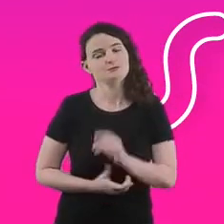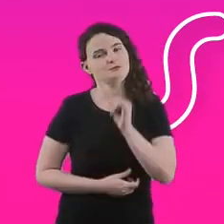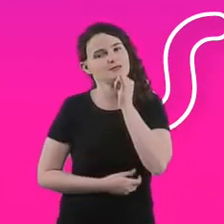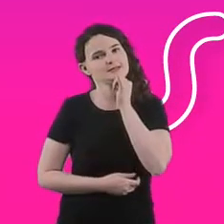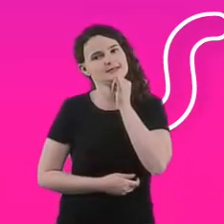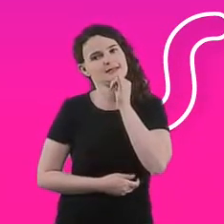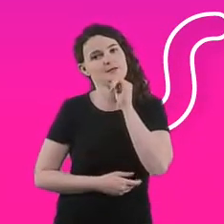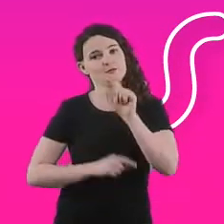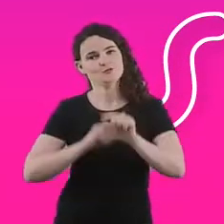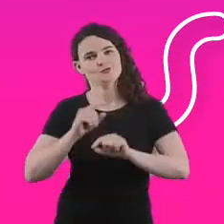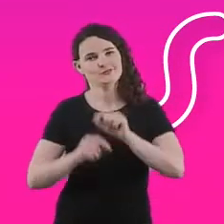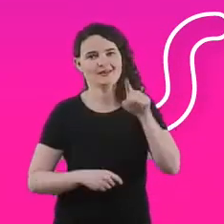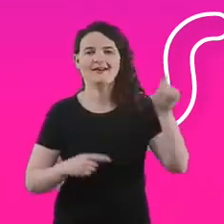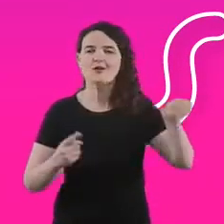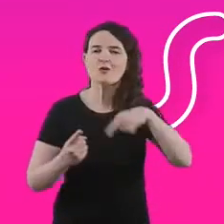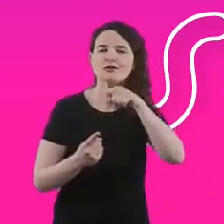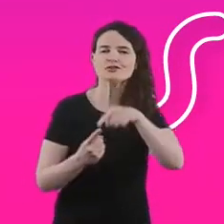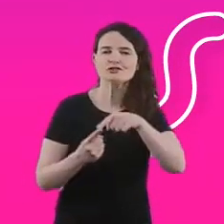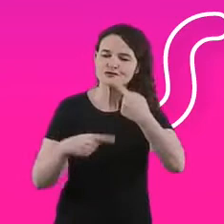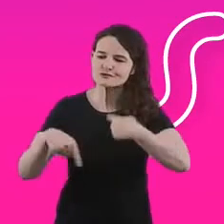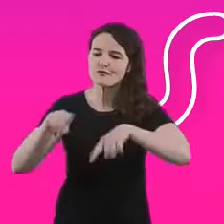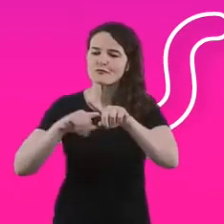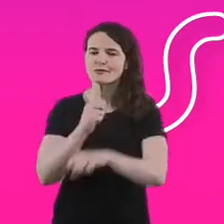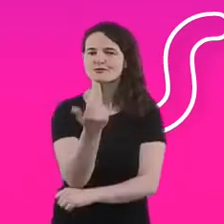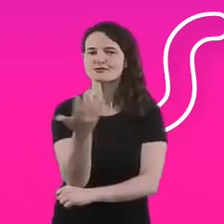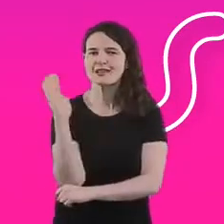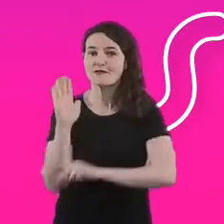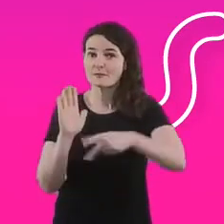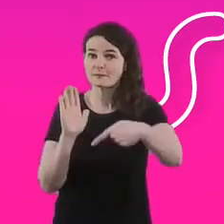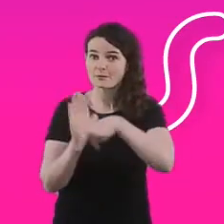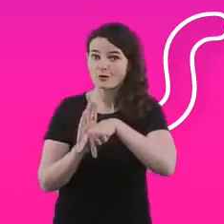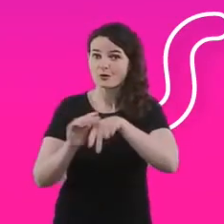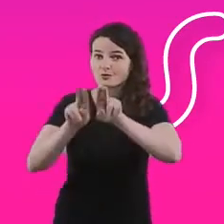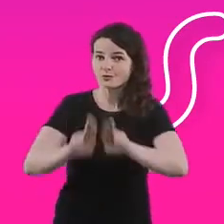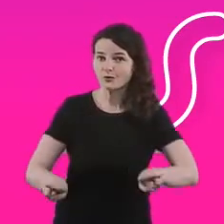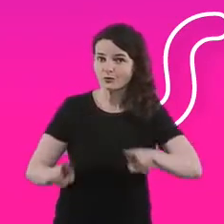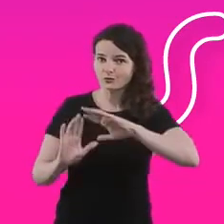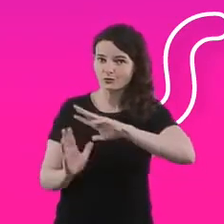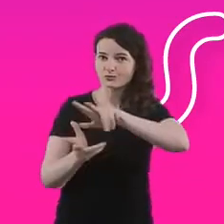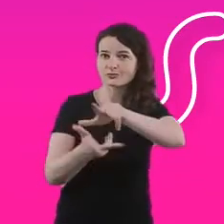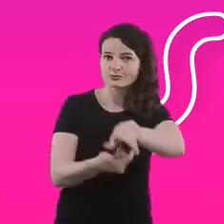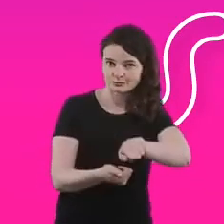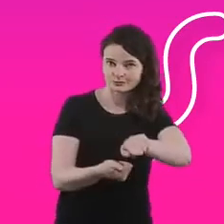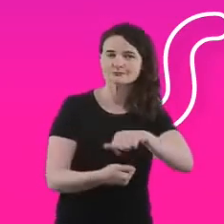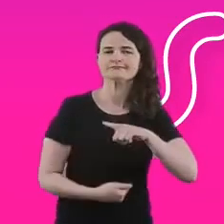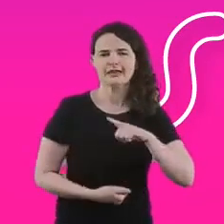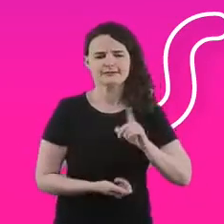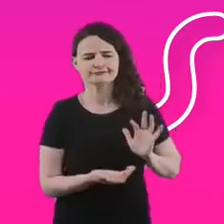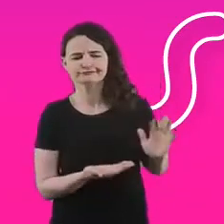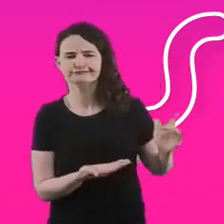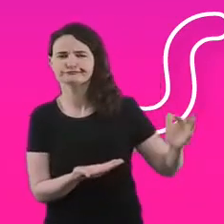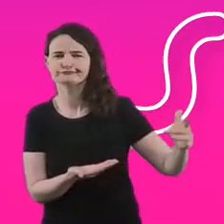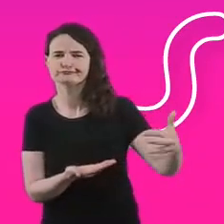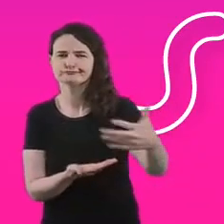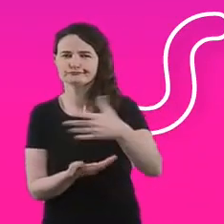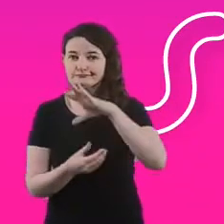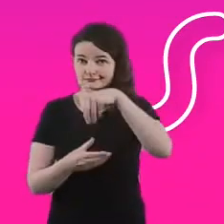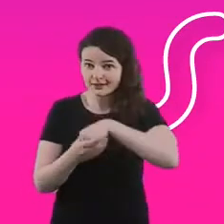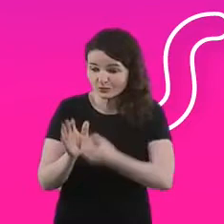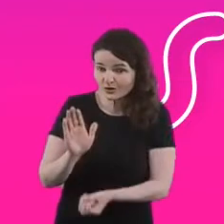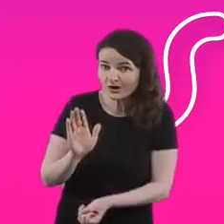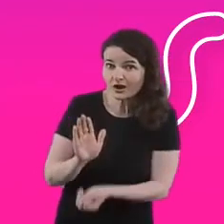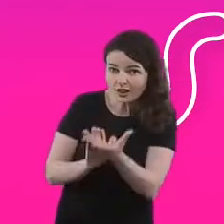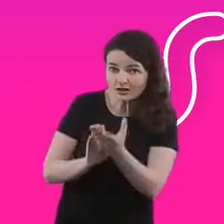são os Objetivos de Desenvolvimento Sustentáveis da ONU, né, que todos eles muito baseados em dados desde da sua concepção, da sua